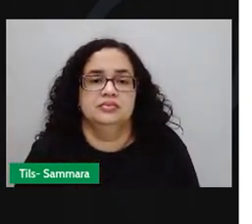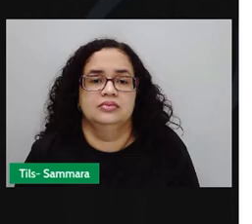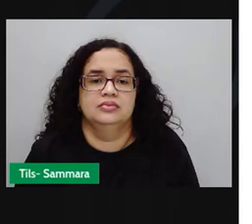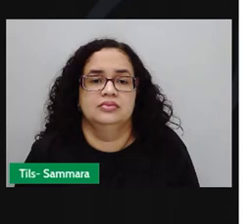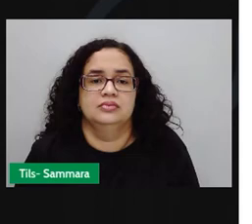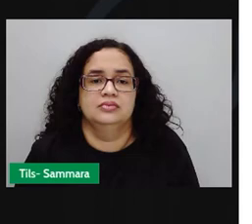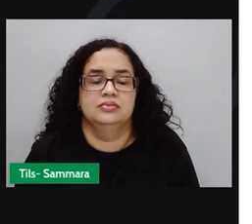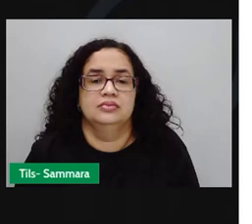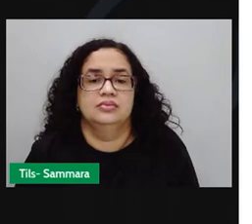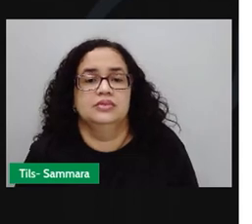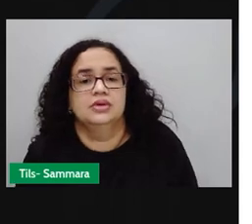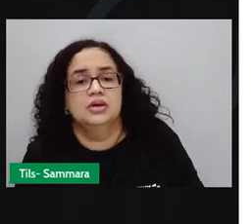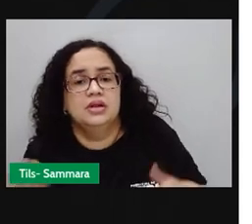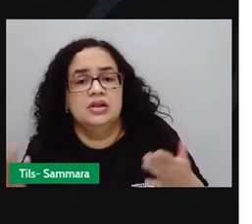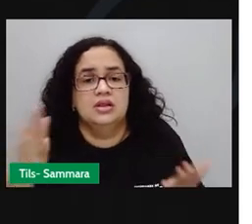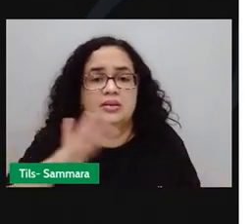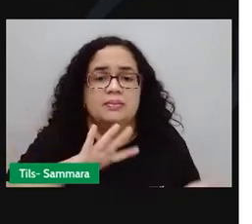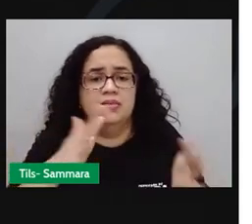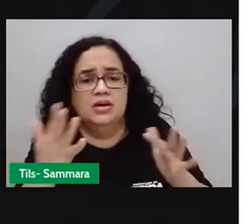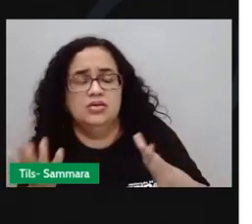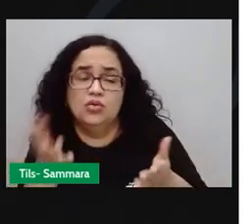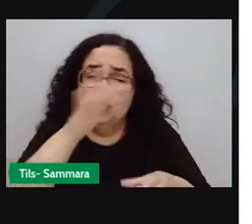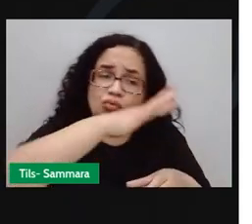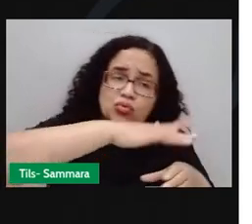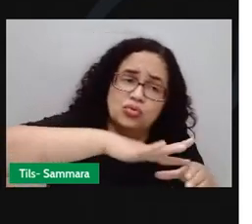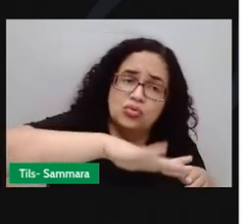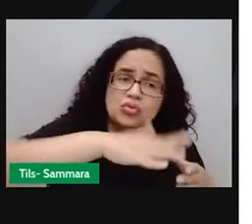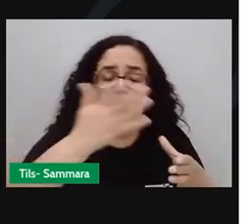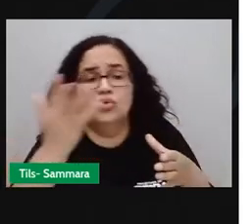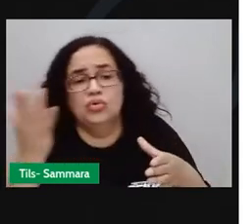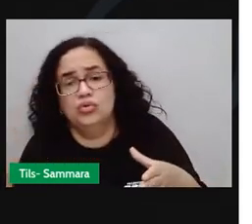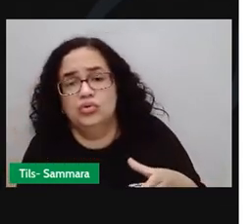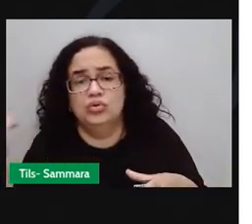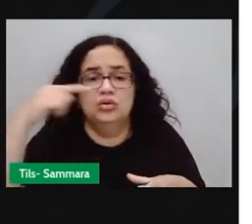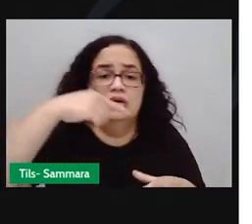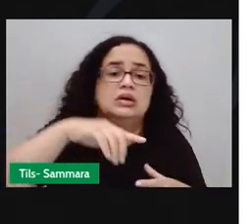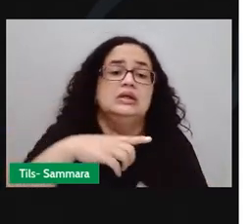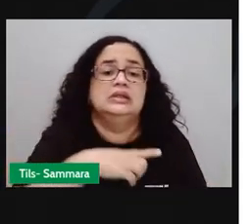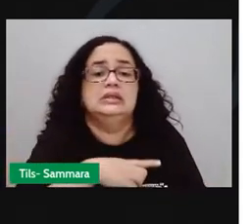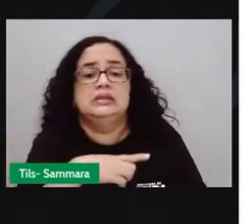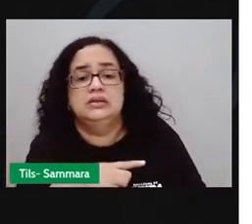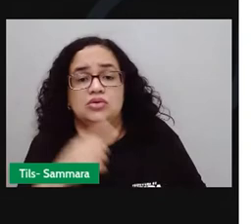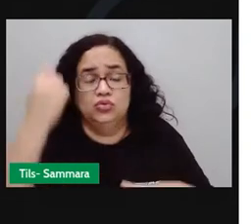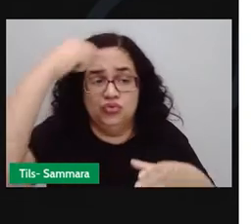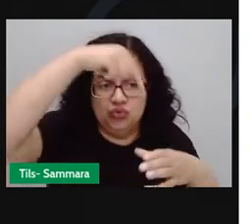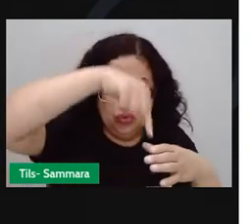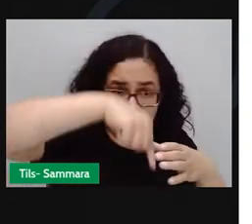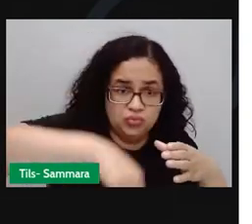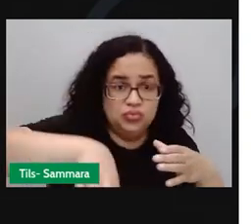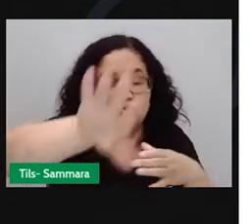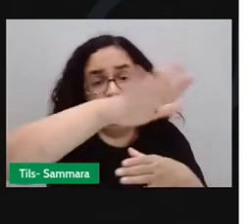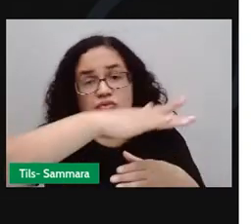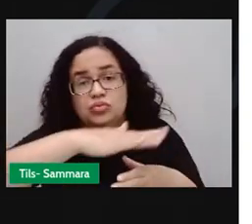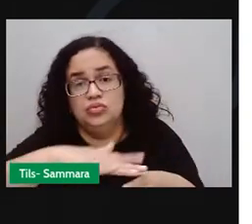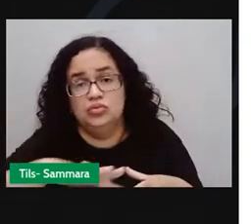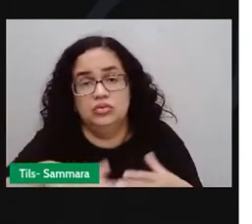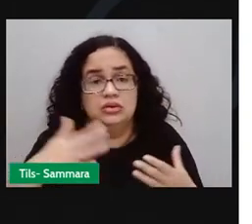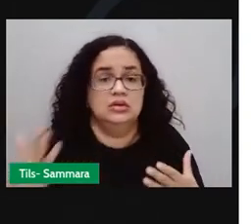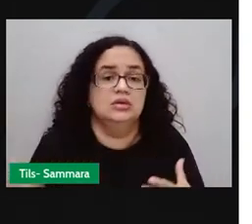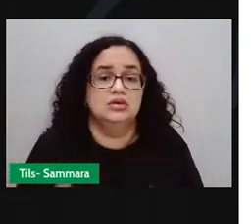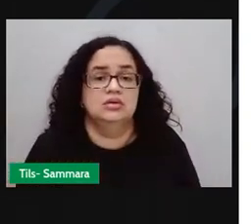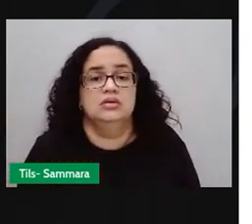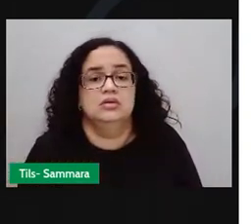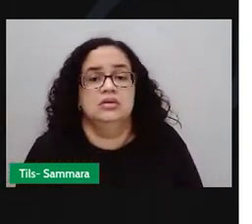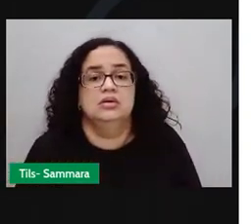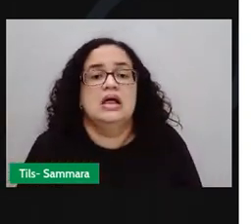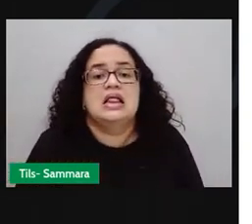O limão também está, né, flutuando, embora não esteja no fundo, nem também na superfície aí